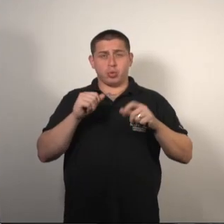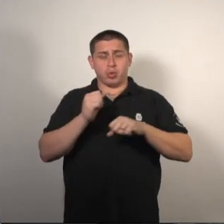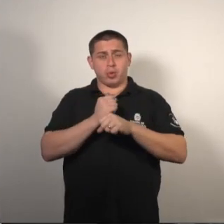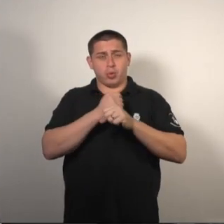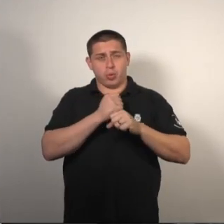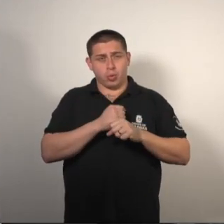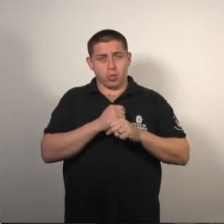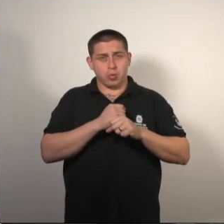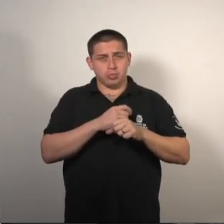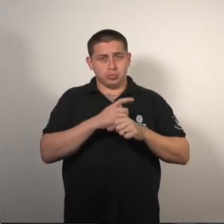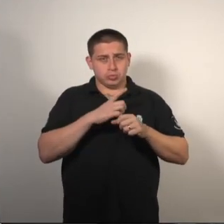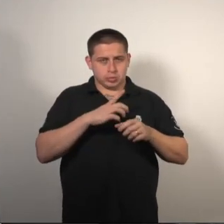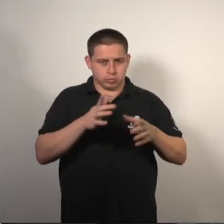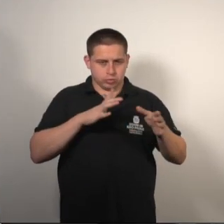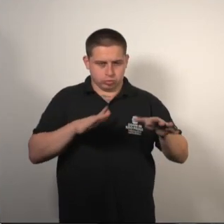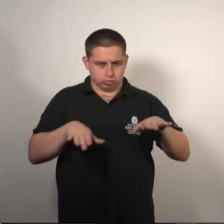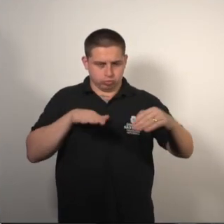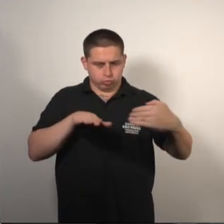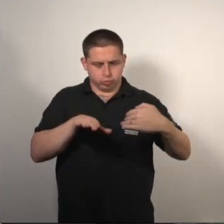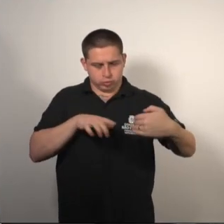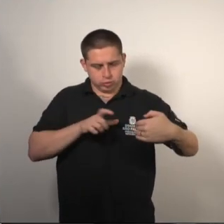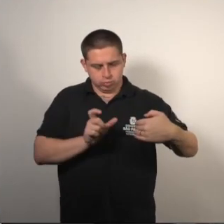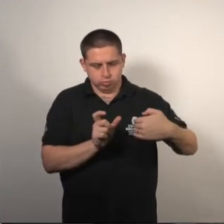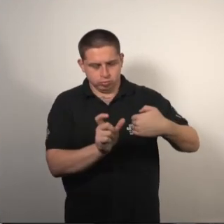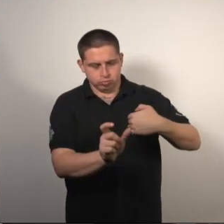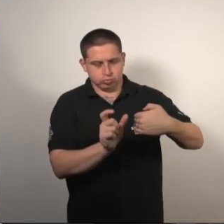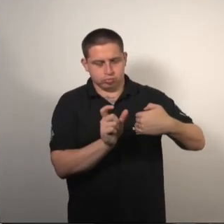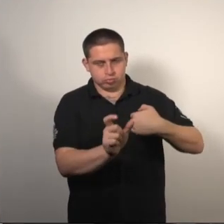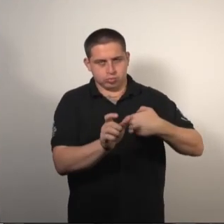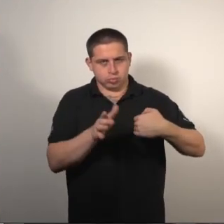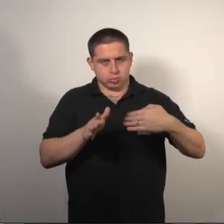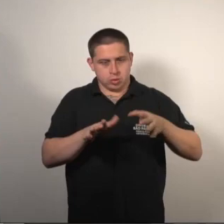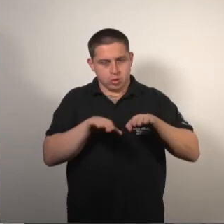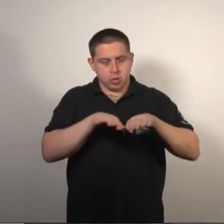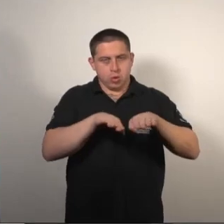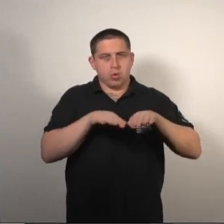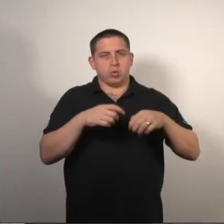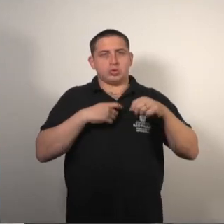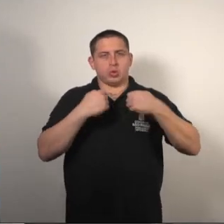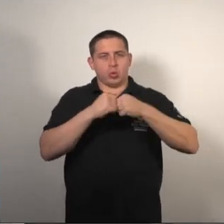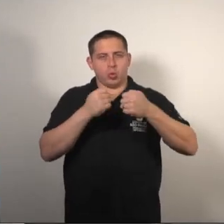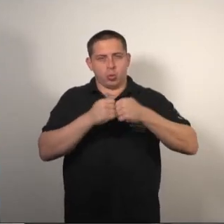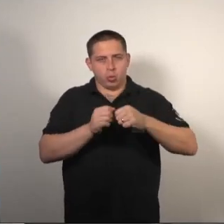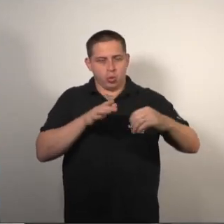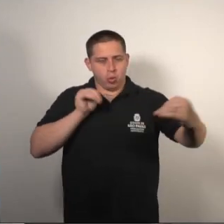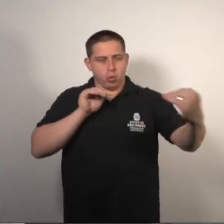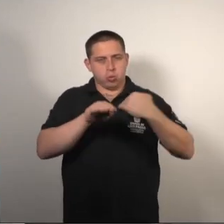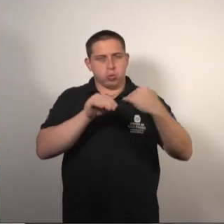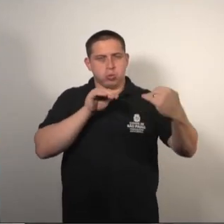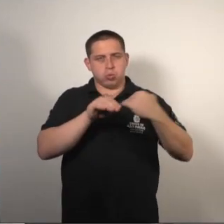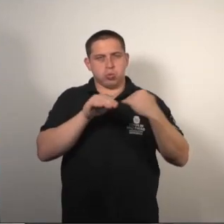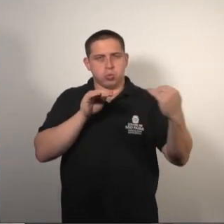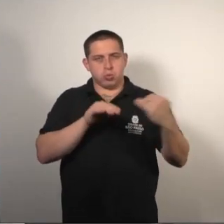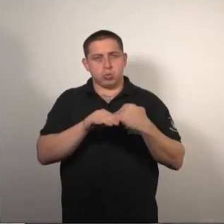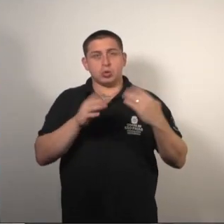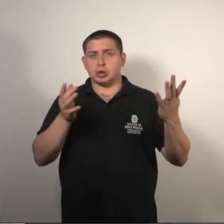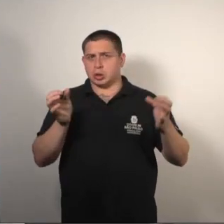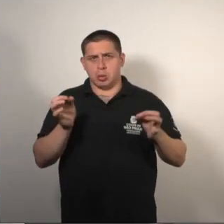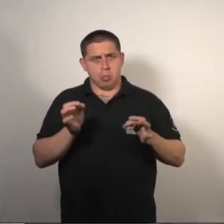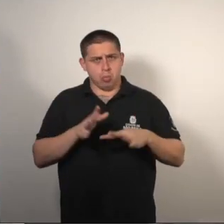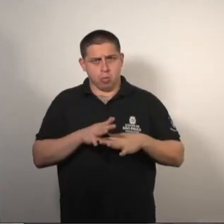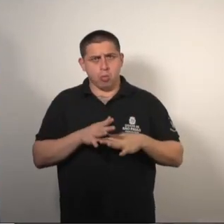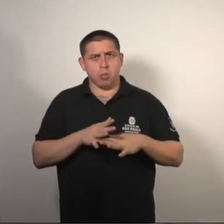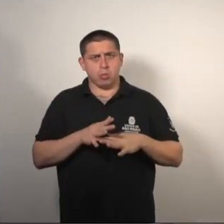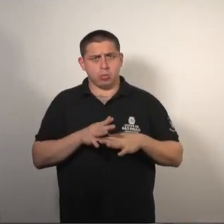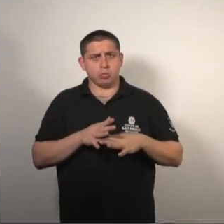referente ao canteiro central, a execução do pavimento rígido, onde vai passar os corredores de ônibus, elas já foram